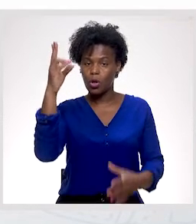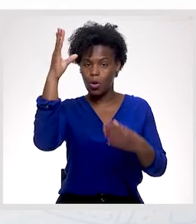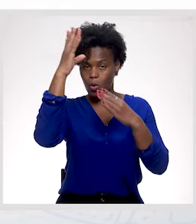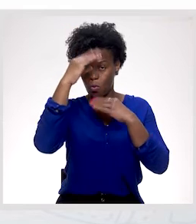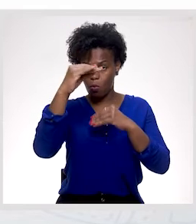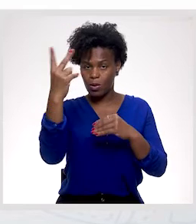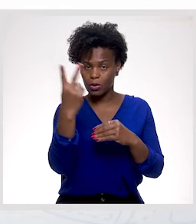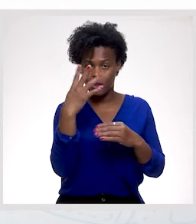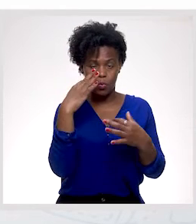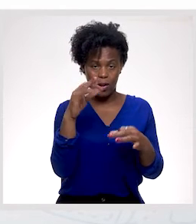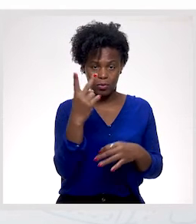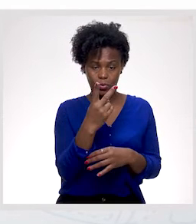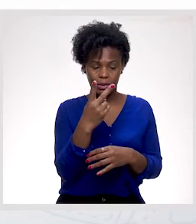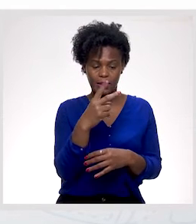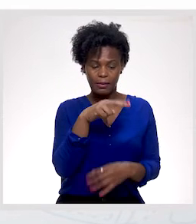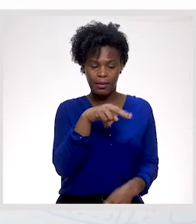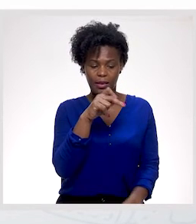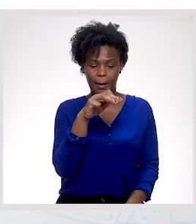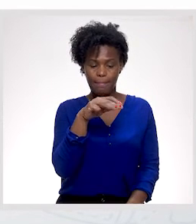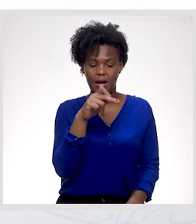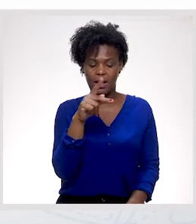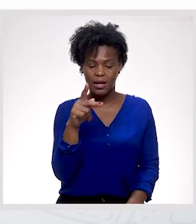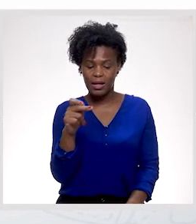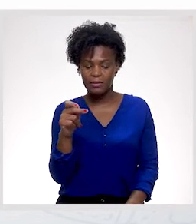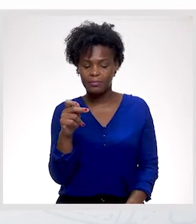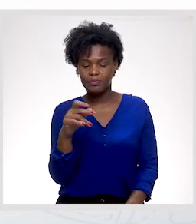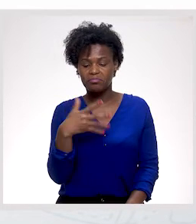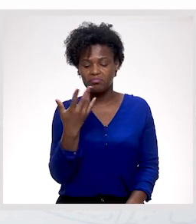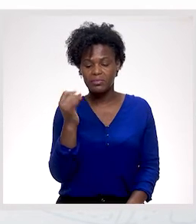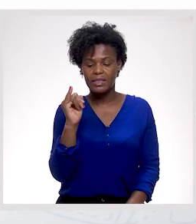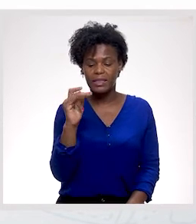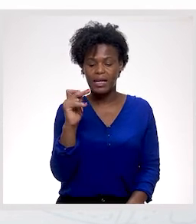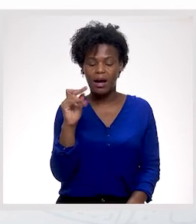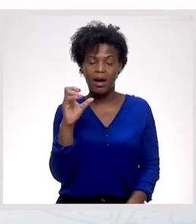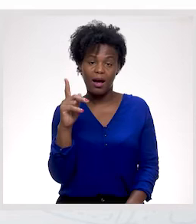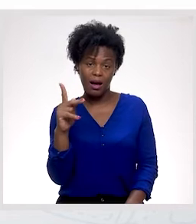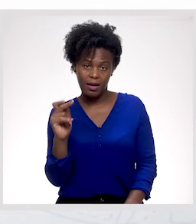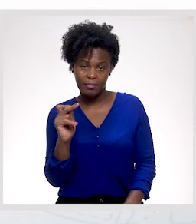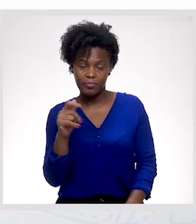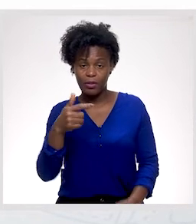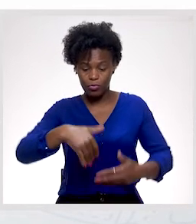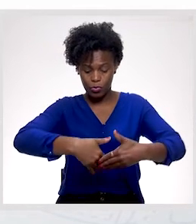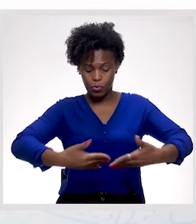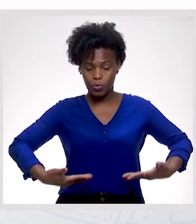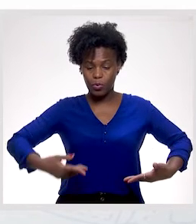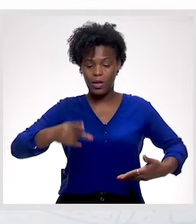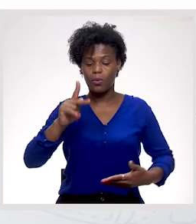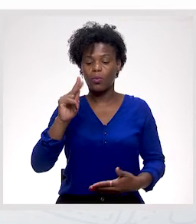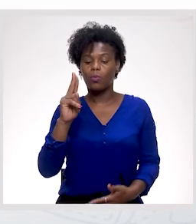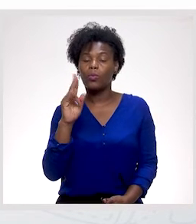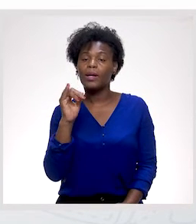naturais, Namaka e Iaka. Localiza-se na cintura de Kuiper, depois da órbita